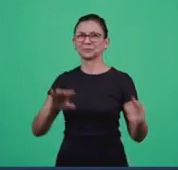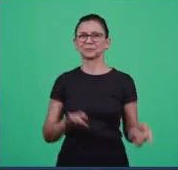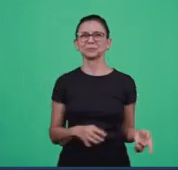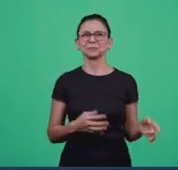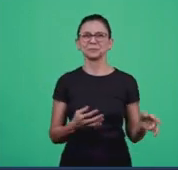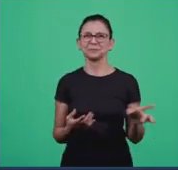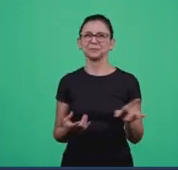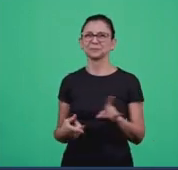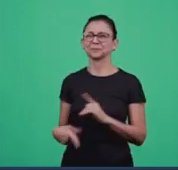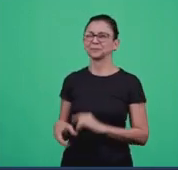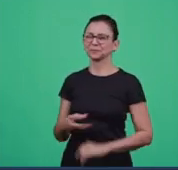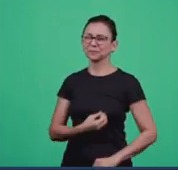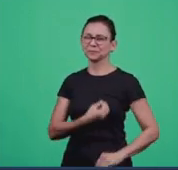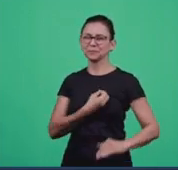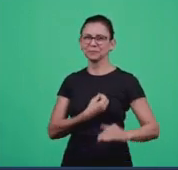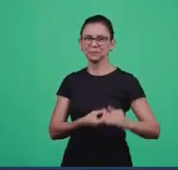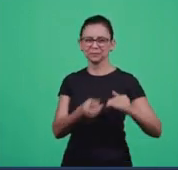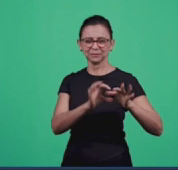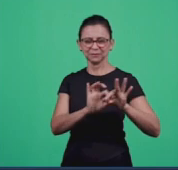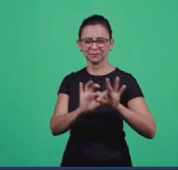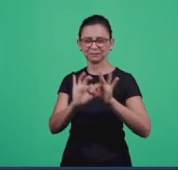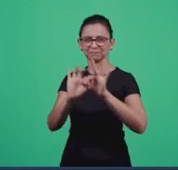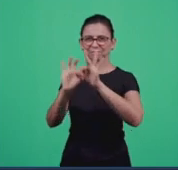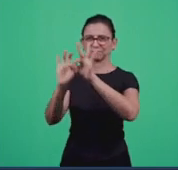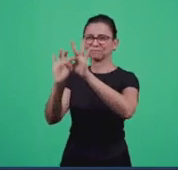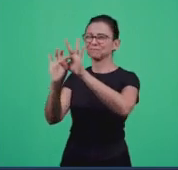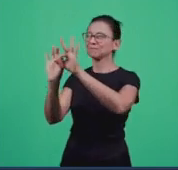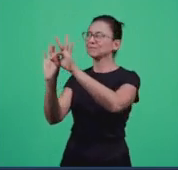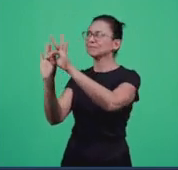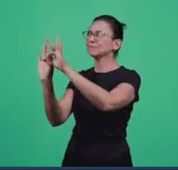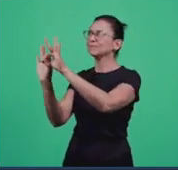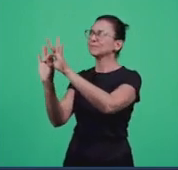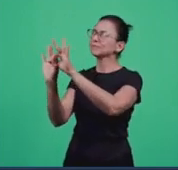partilhar a sua comunhão,